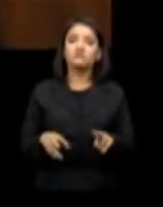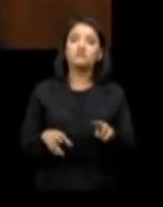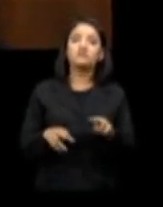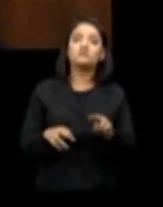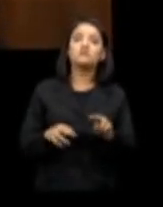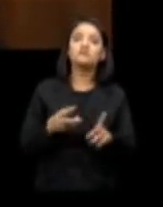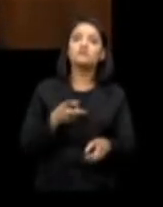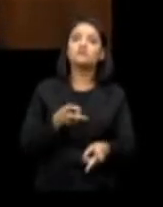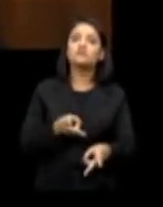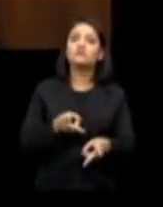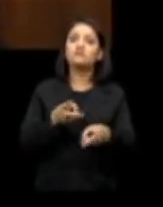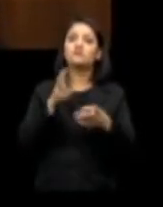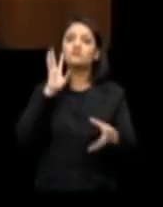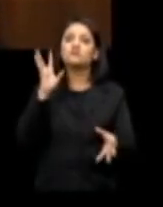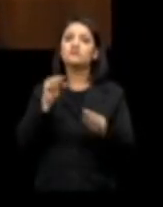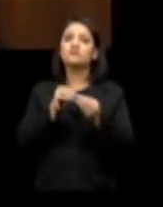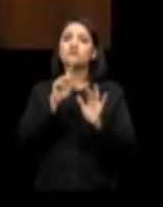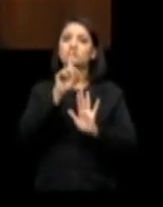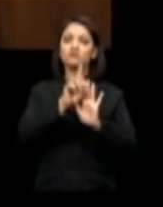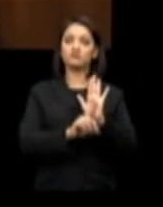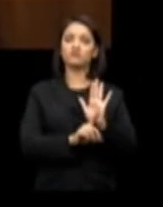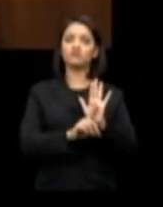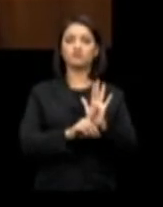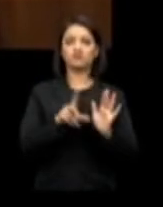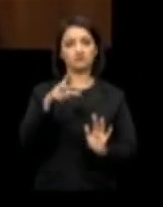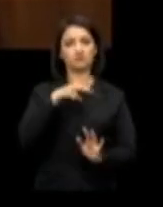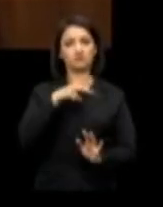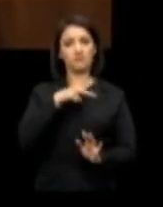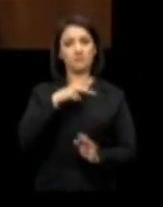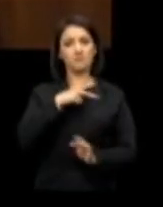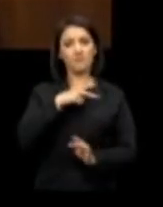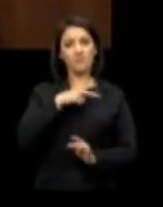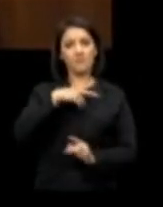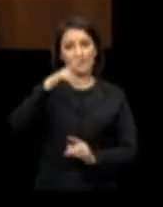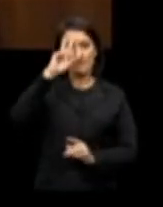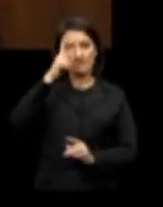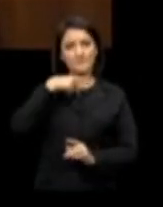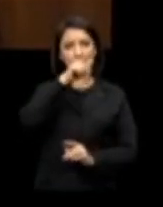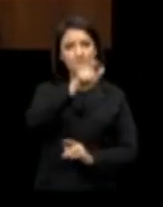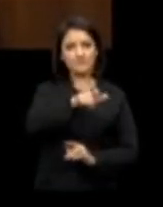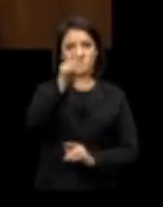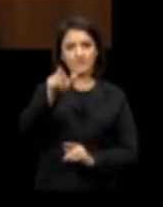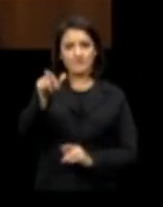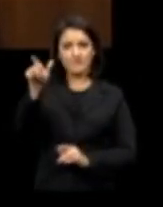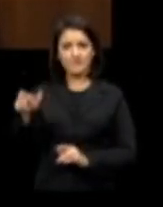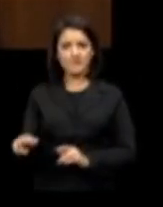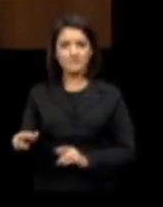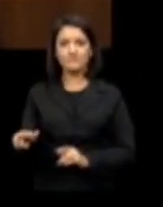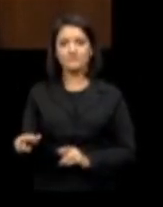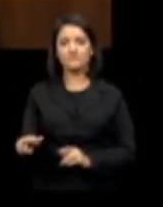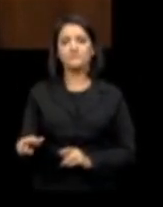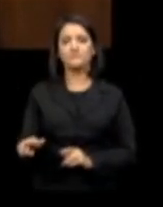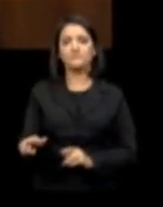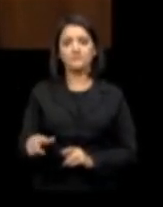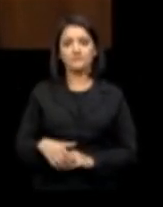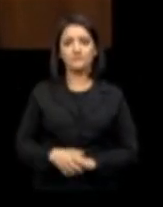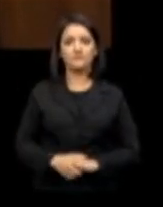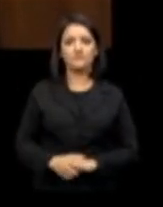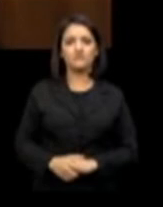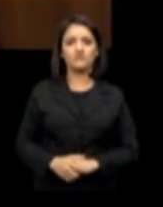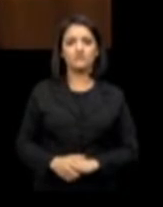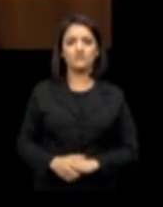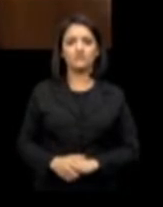a identificação de um direito de privacidade de natureza pessoal, independente da estrutura da tutela da